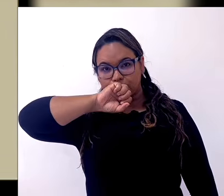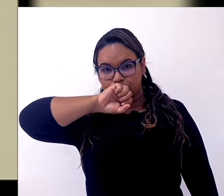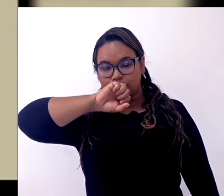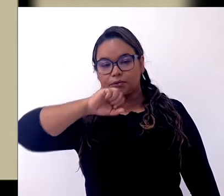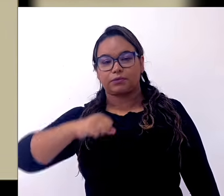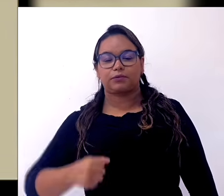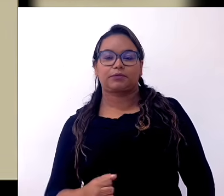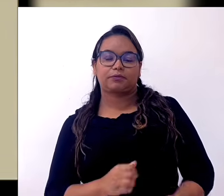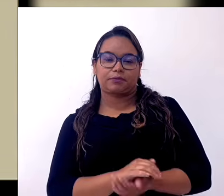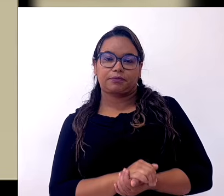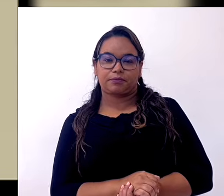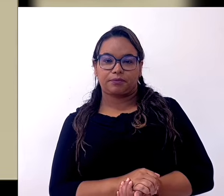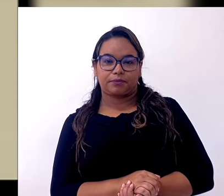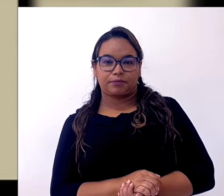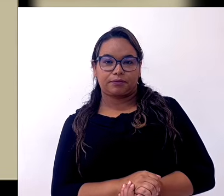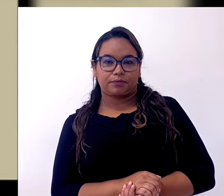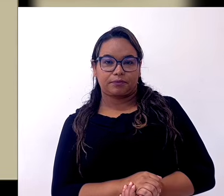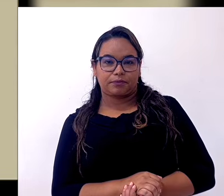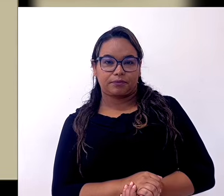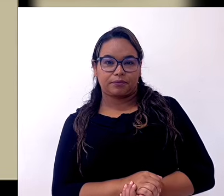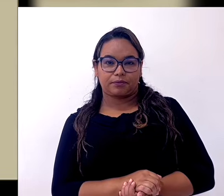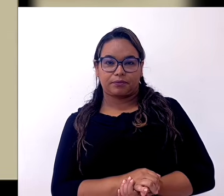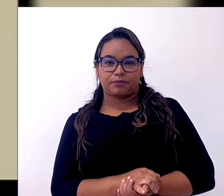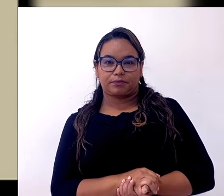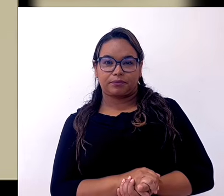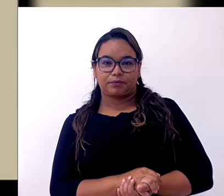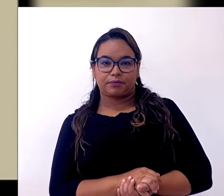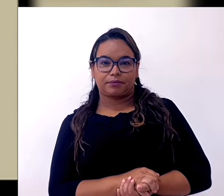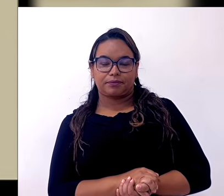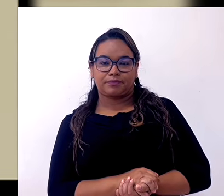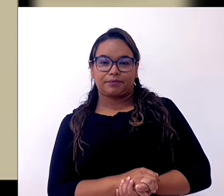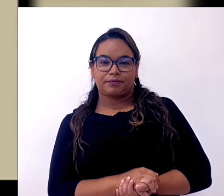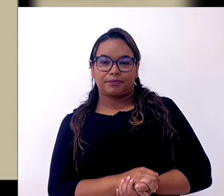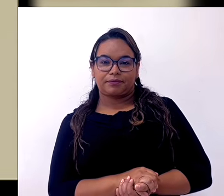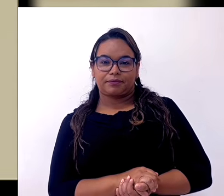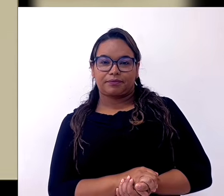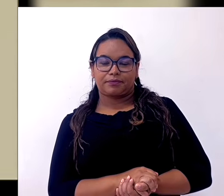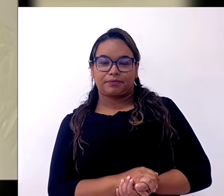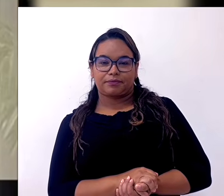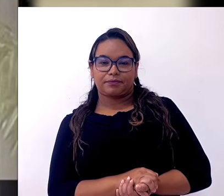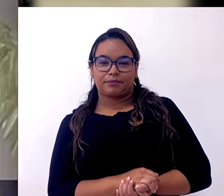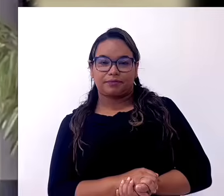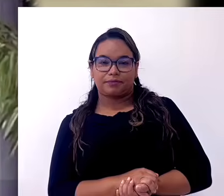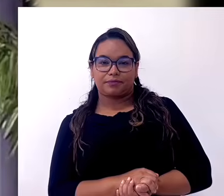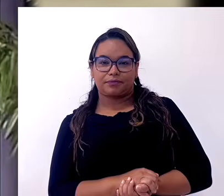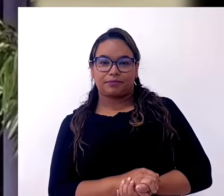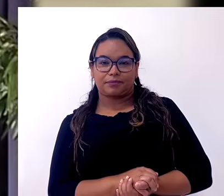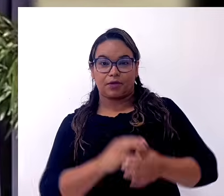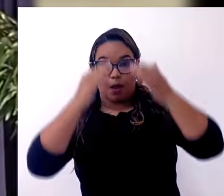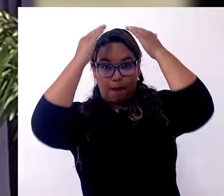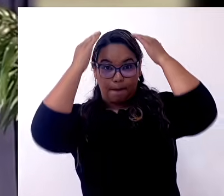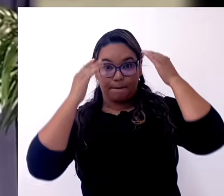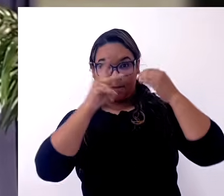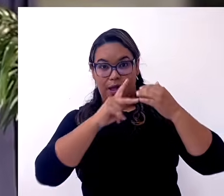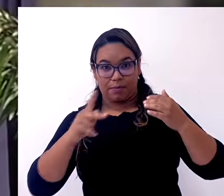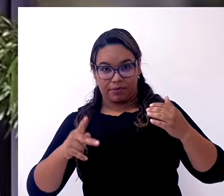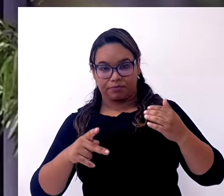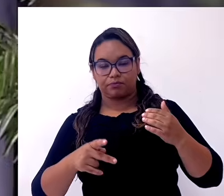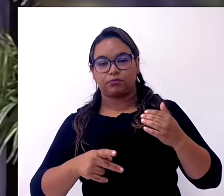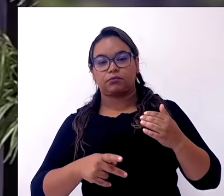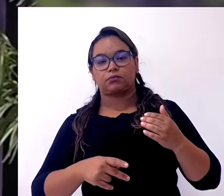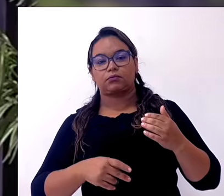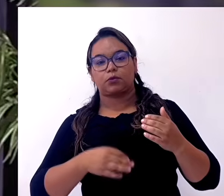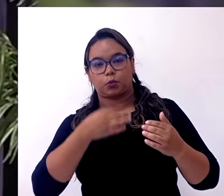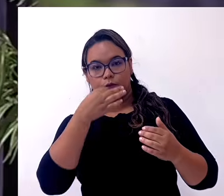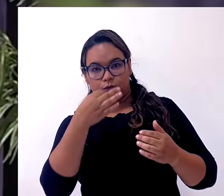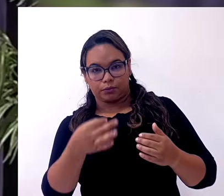O Papa diz que a comunidade europeia foi enviada por Deus. Jornal Daily Telegraph, 3 de dezembro de 1999. Isso